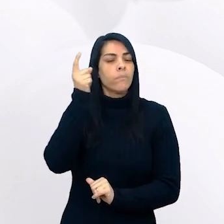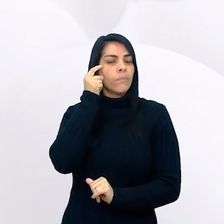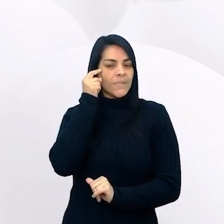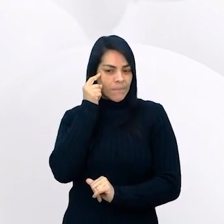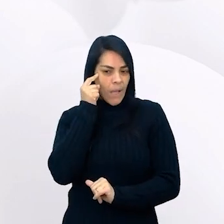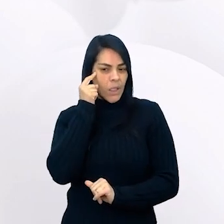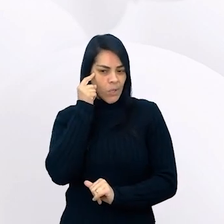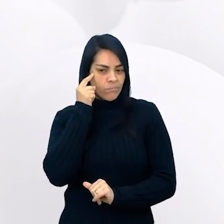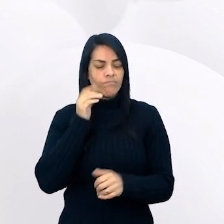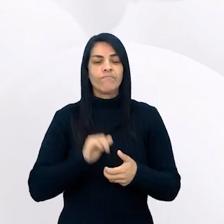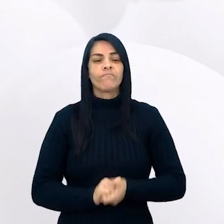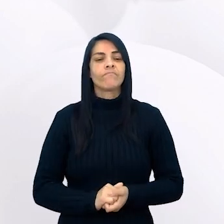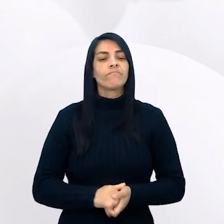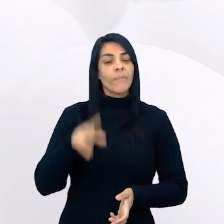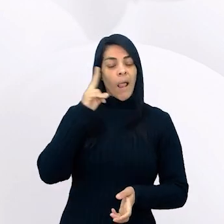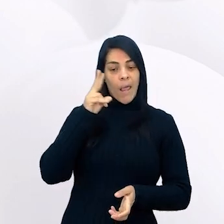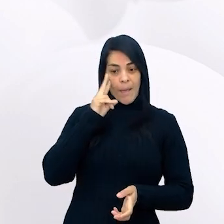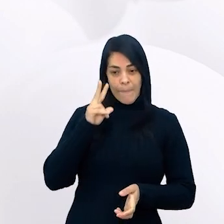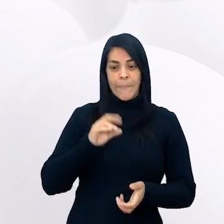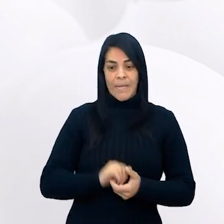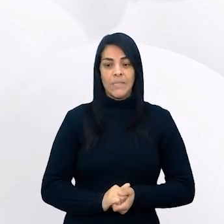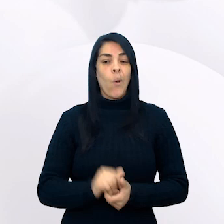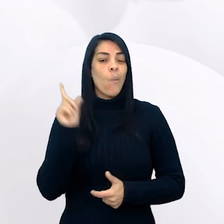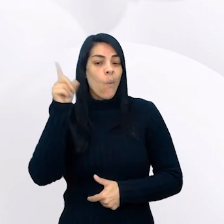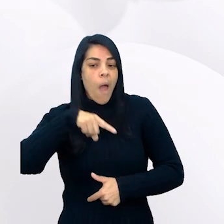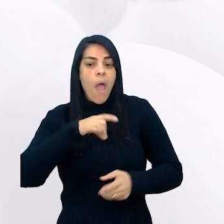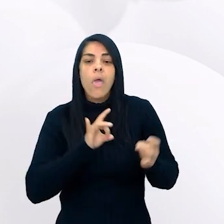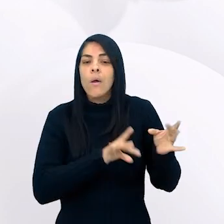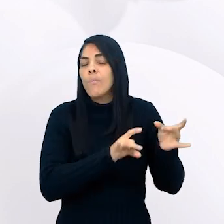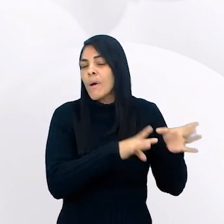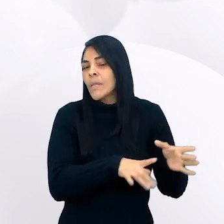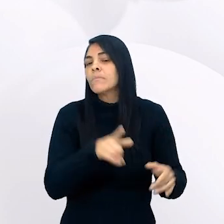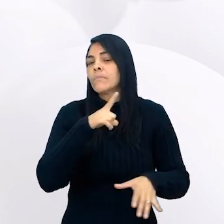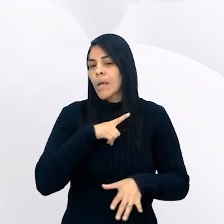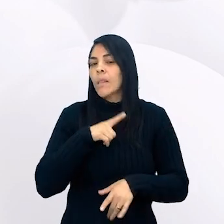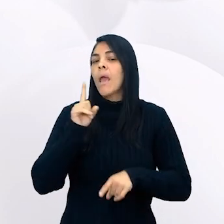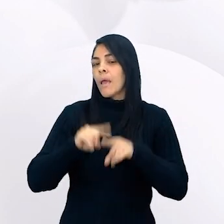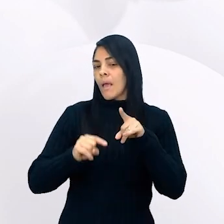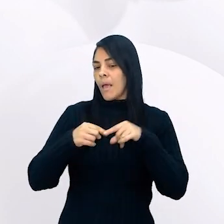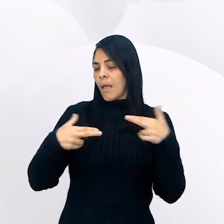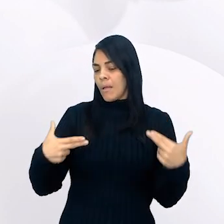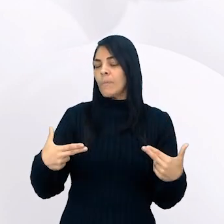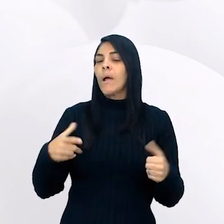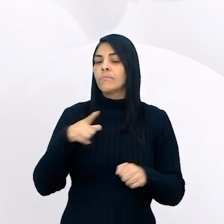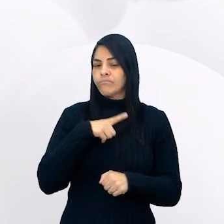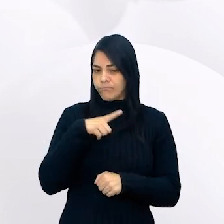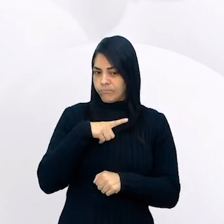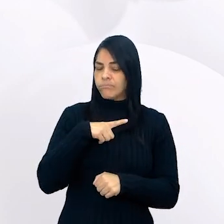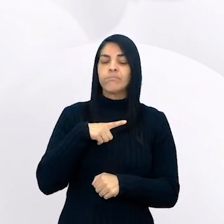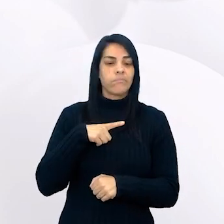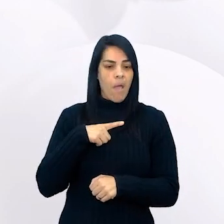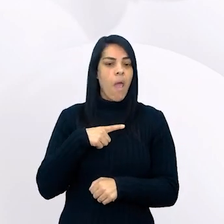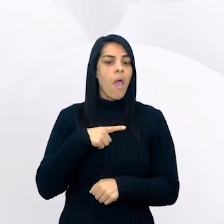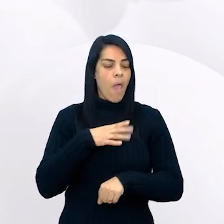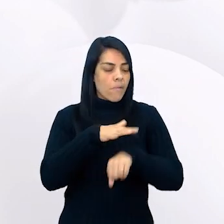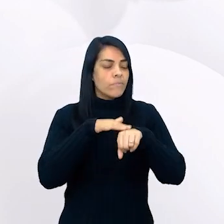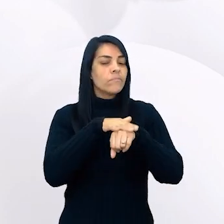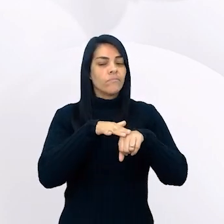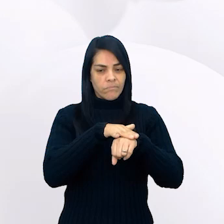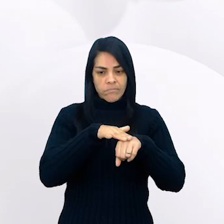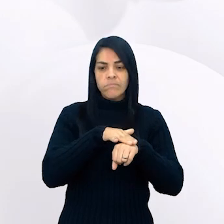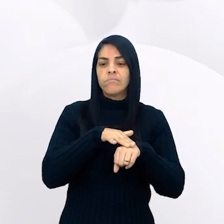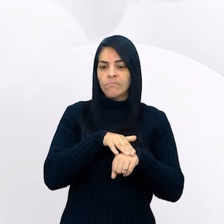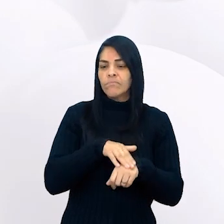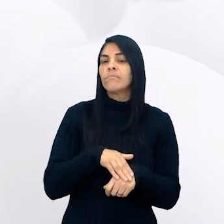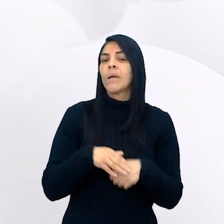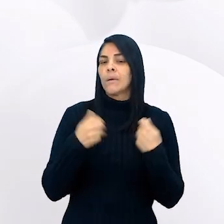Lembrando, não querendo te cortar, mas lembrando, isso é uma técnica que Sim. consta no material. Virem e conversem. Virem e conversem, exatamente.